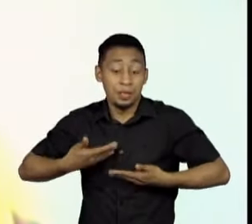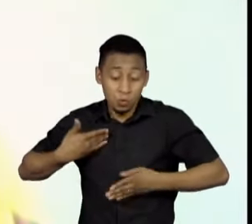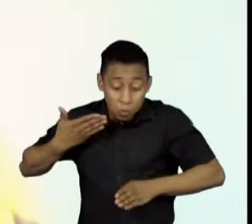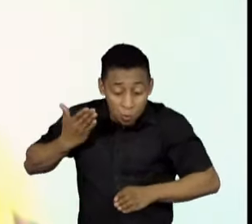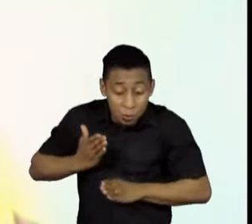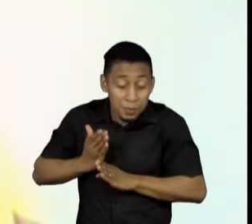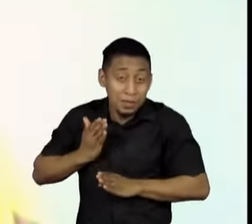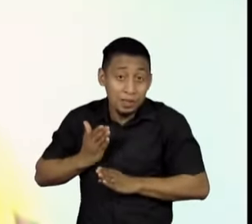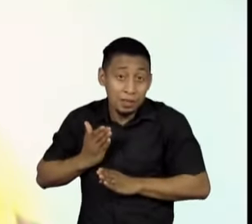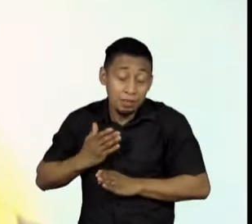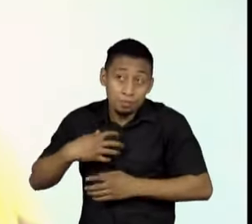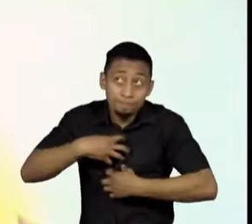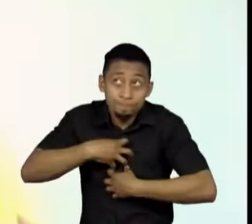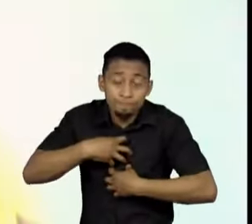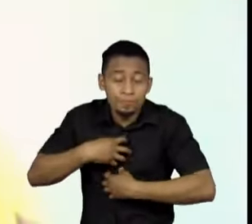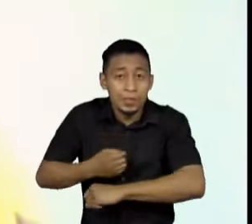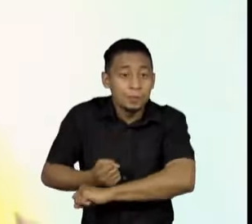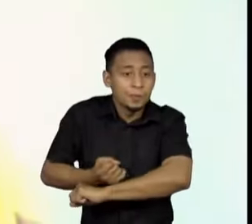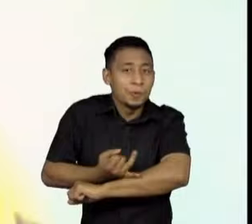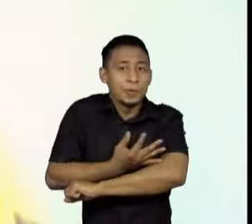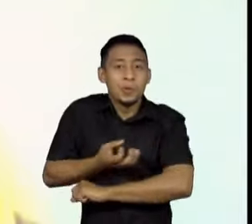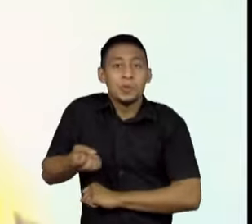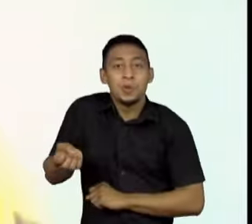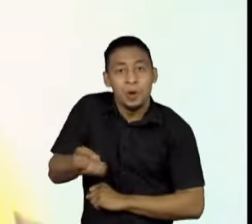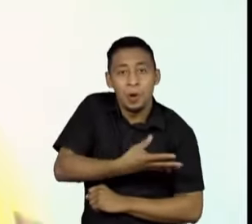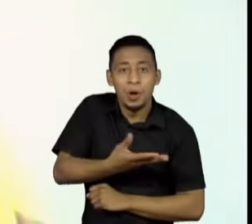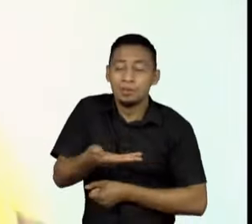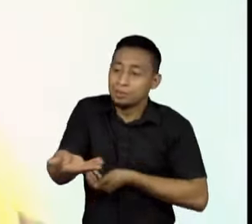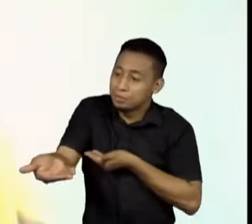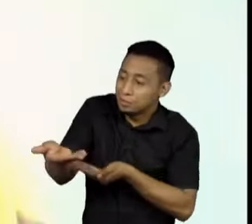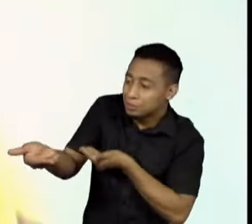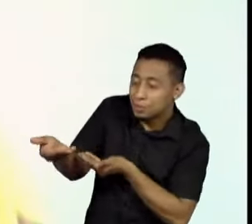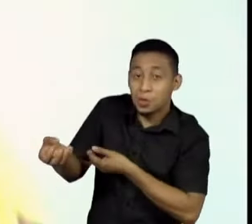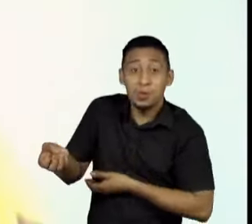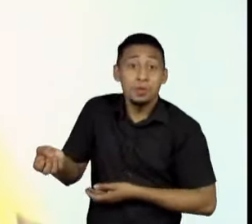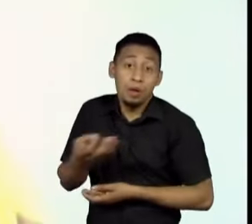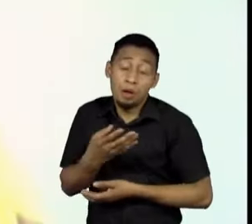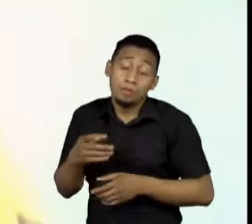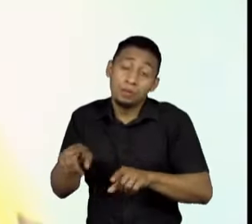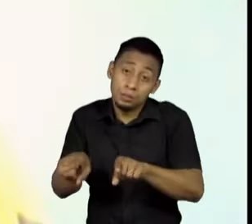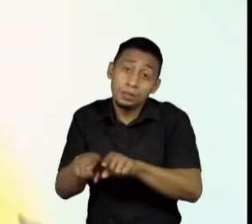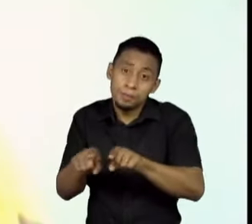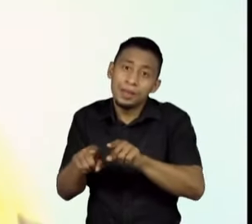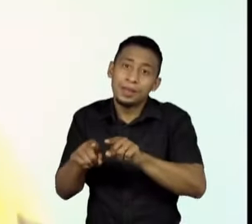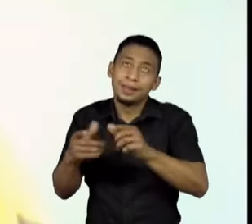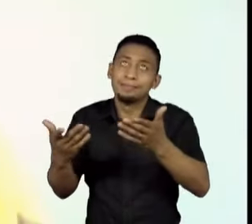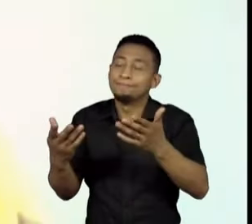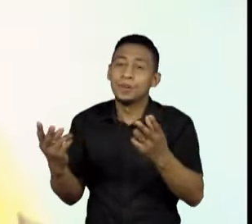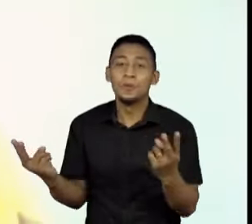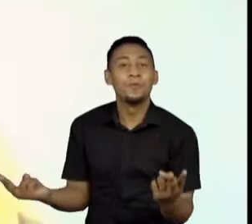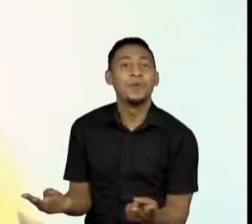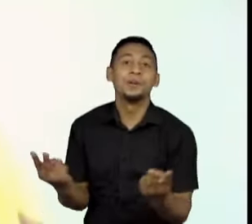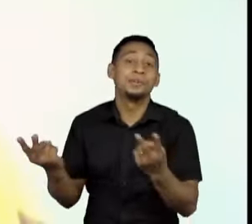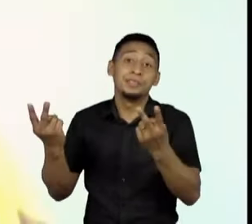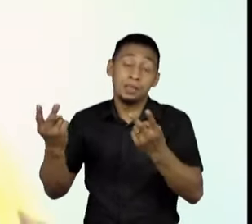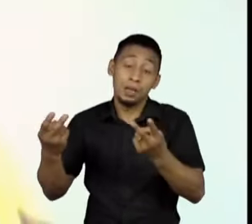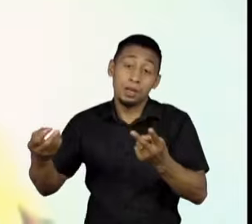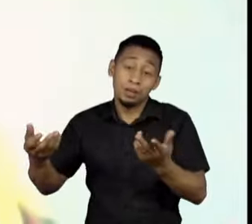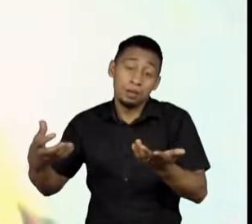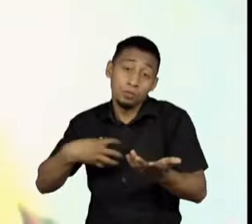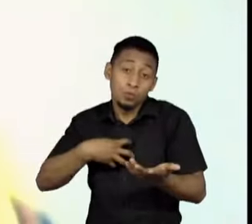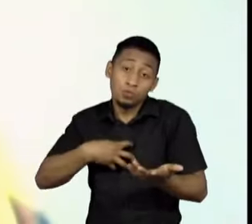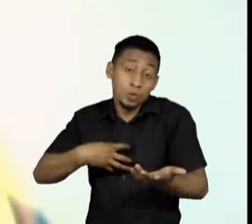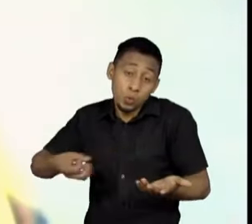descobrir novas formas de relacionamento e valorizar também novas formas de